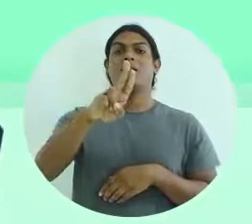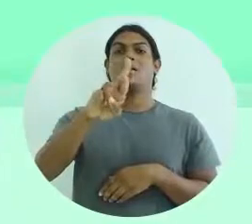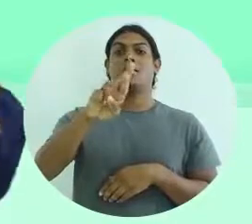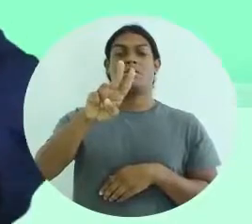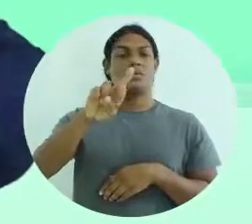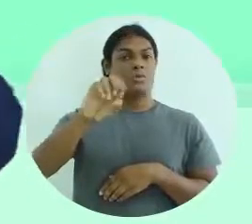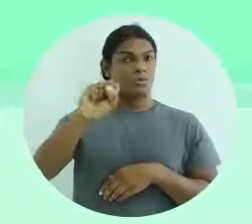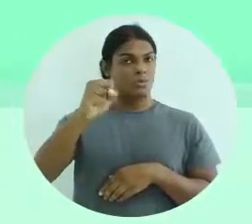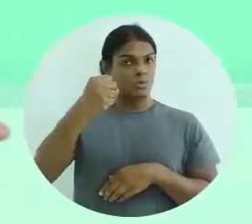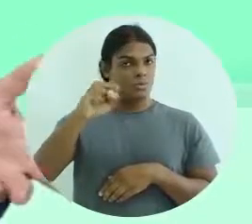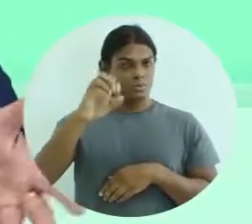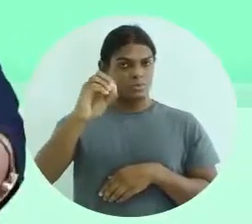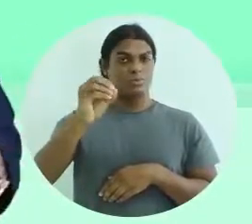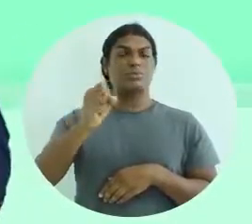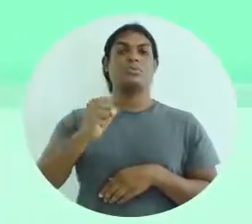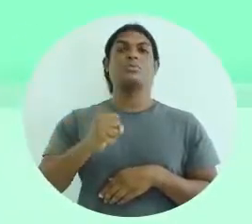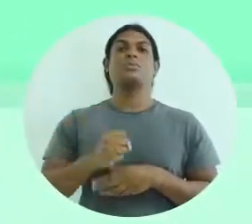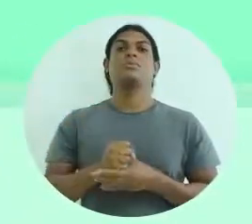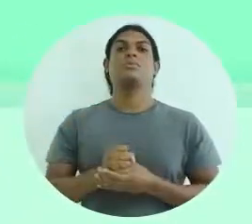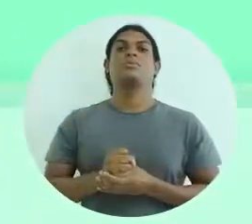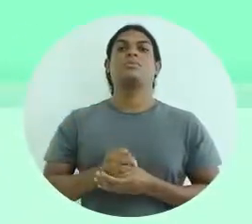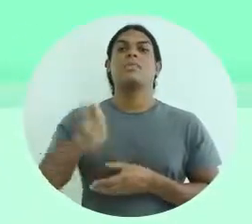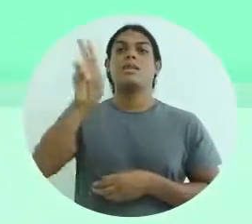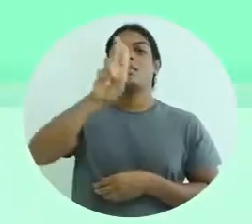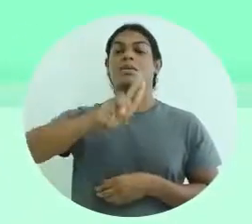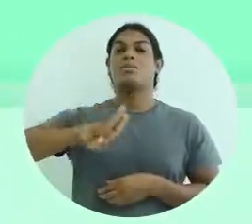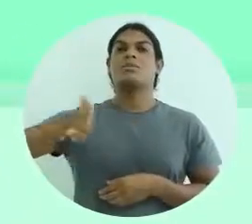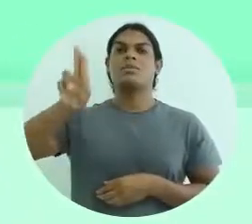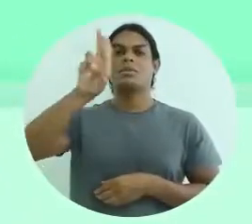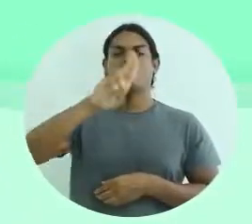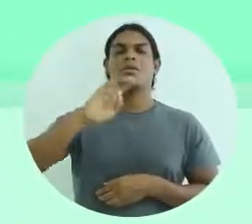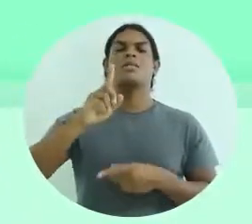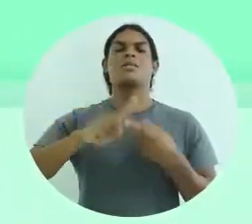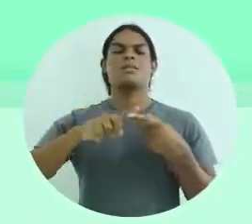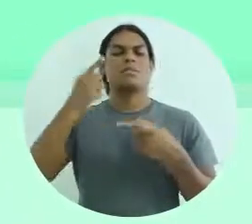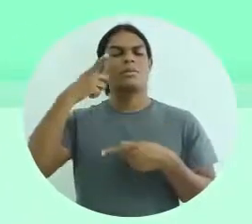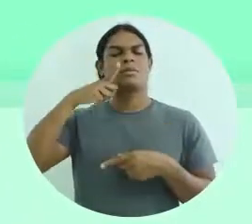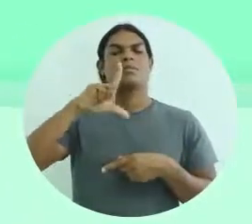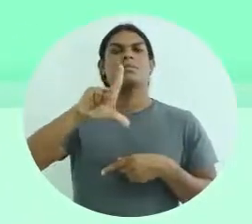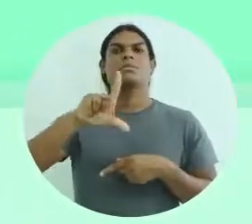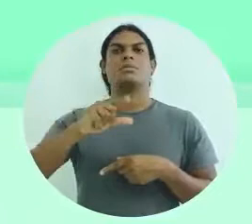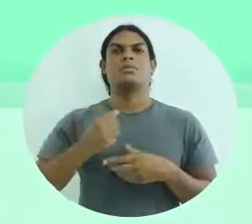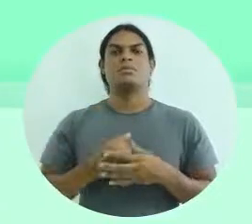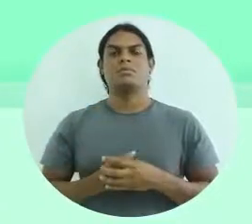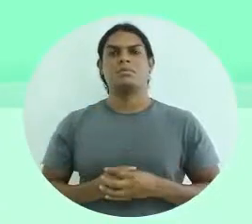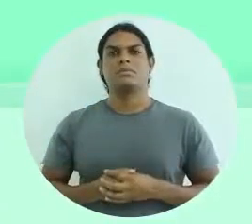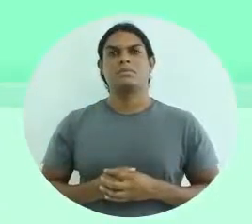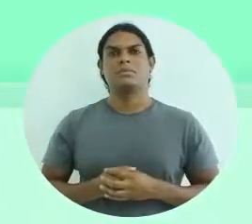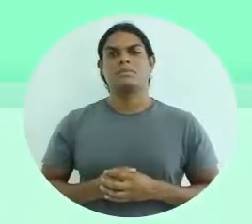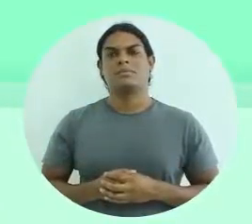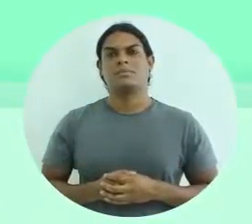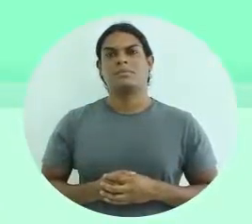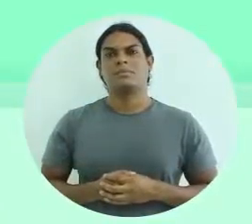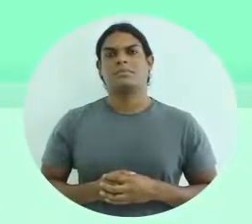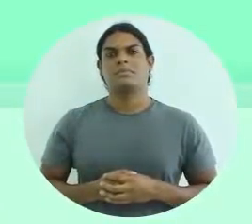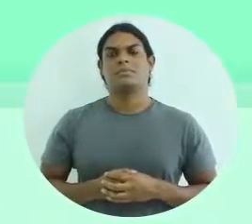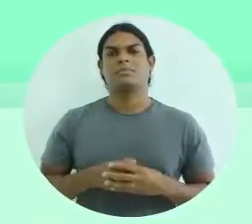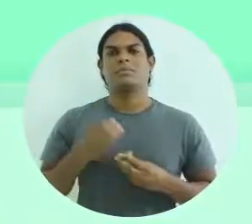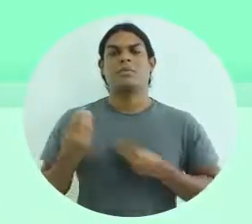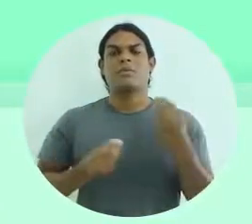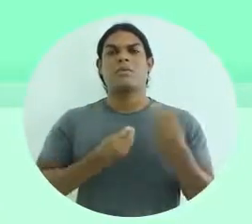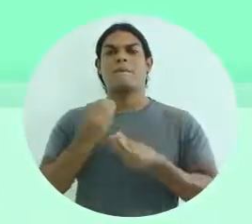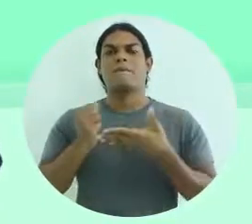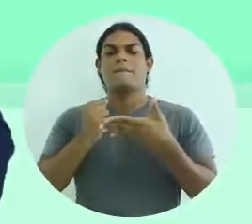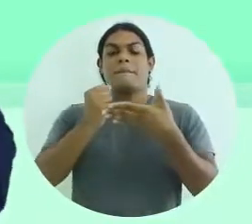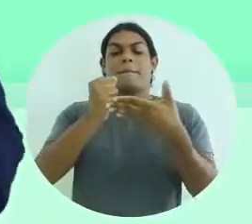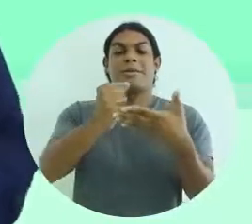dos impostos, dinheiro que são arrecadados, eles também podem ser financiados para esse tipo de operações, como estimular a